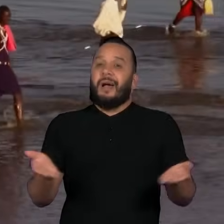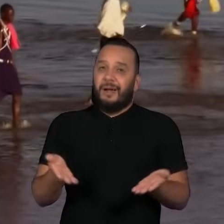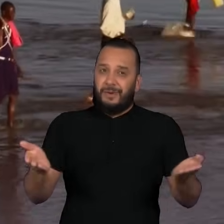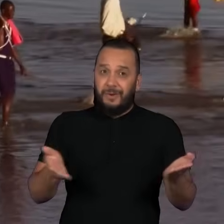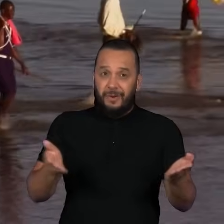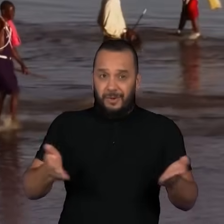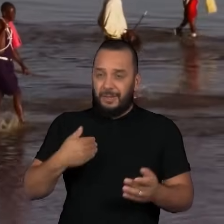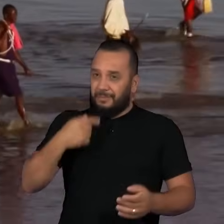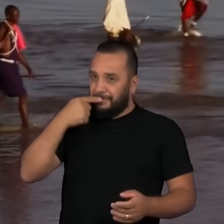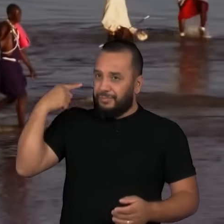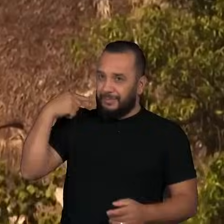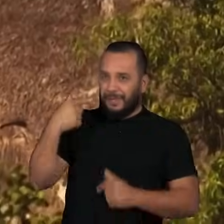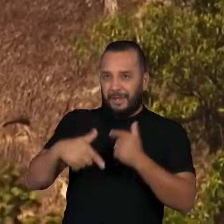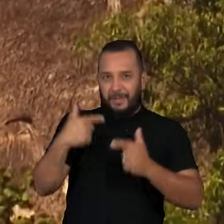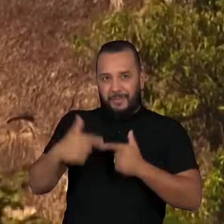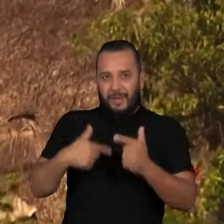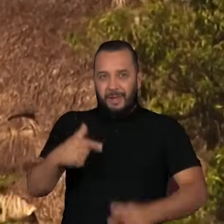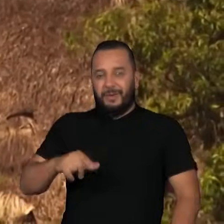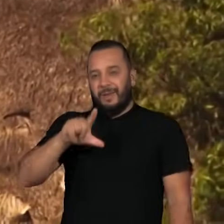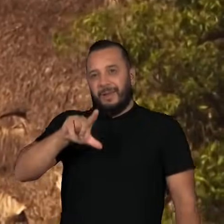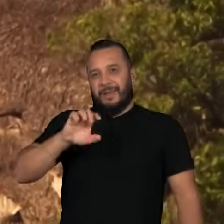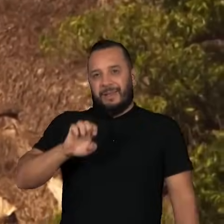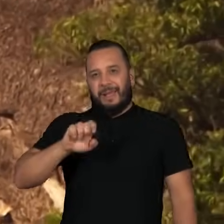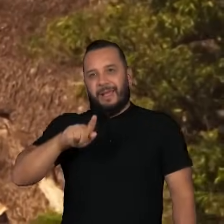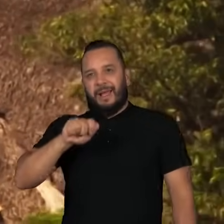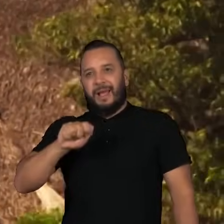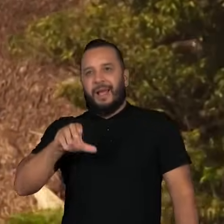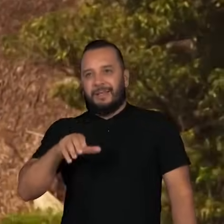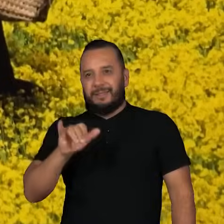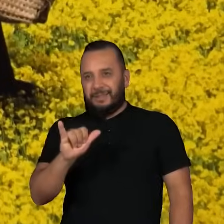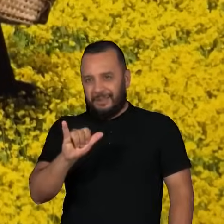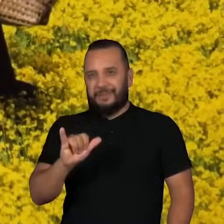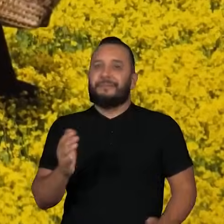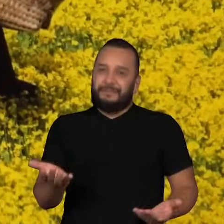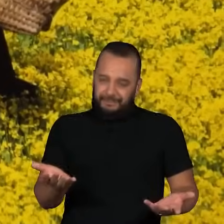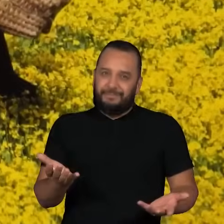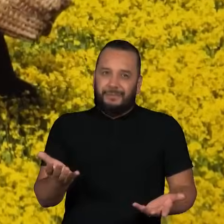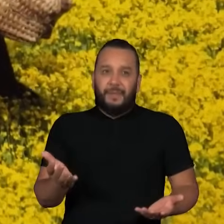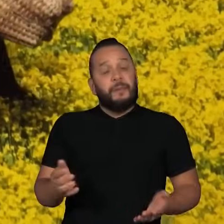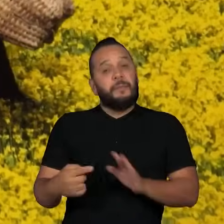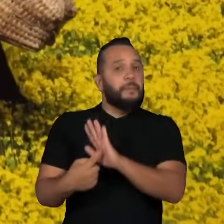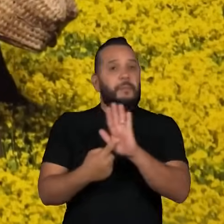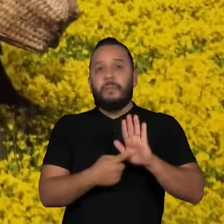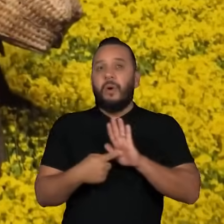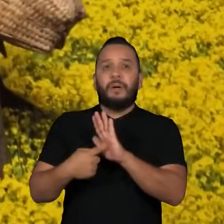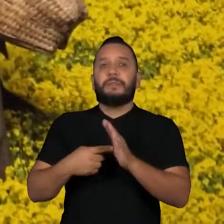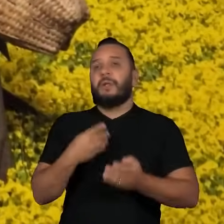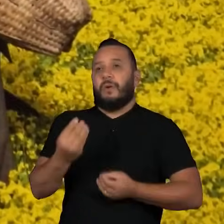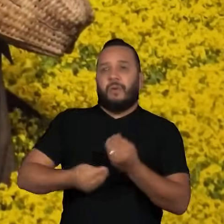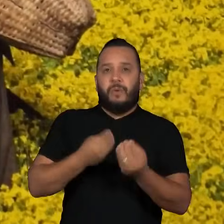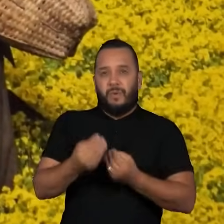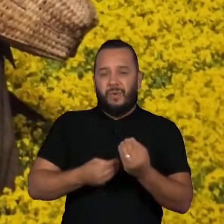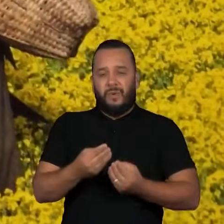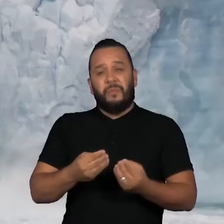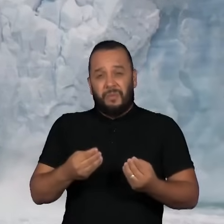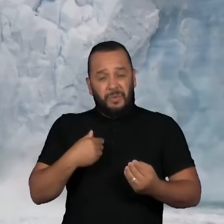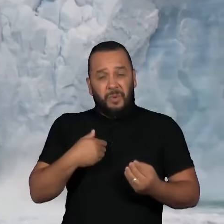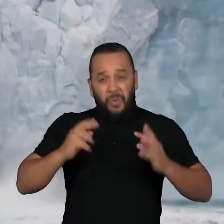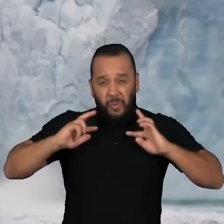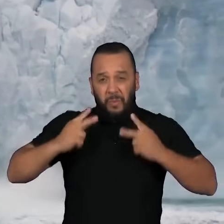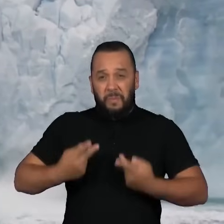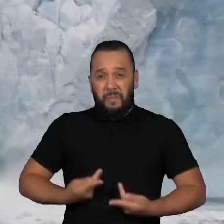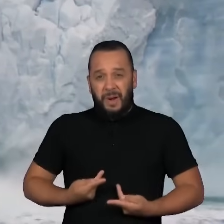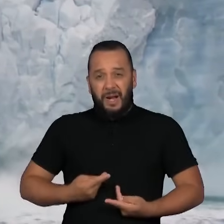mais recente trabalho, Legado Nossa Herança, Bertrand retrata a indiferença da humanidade diante